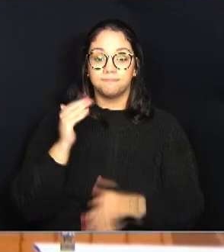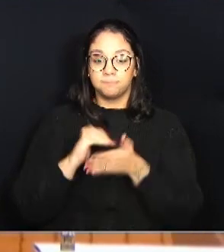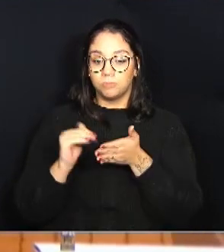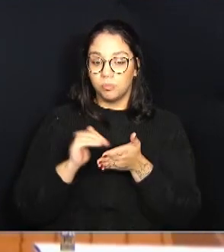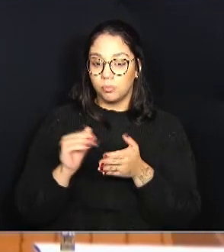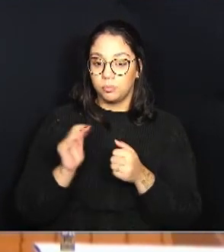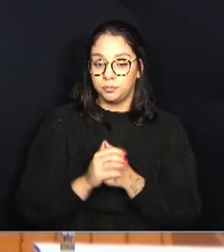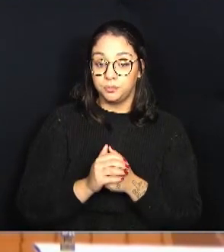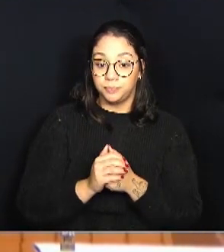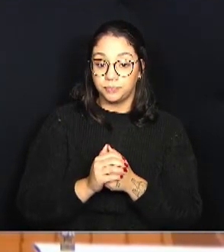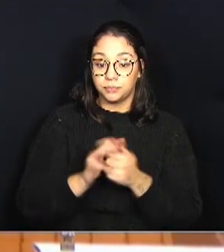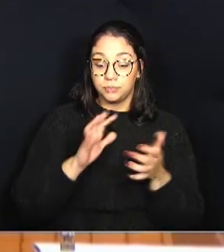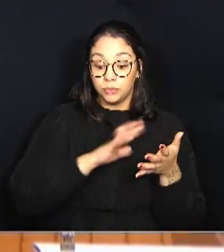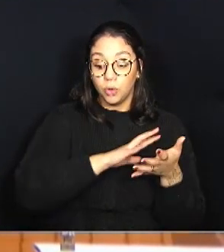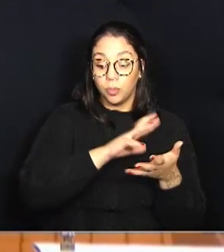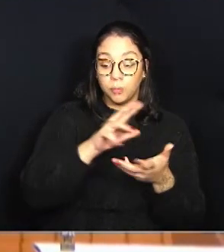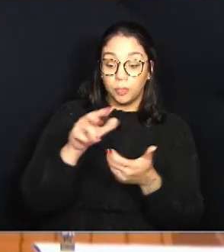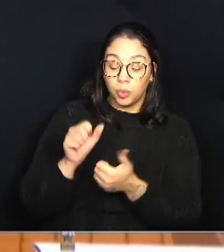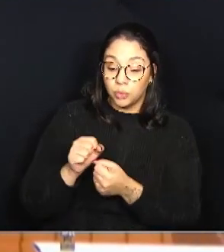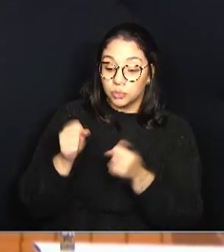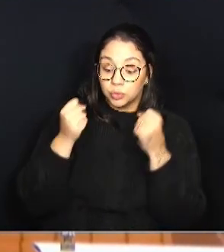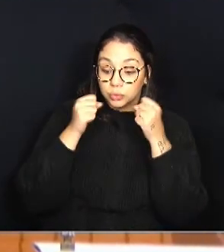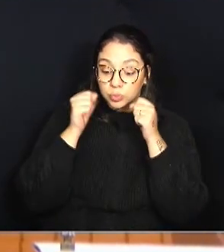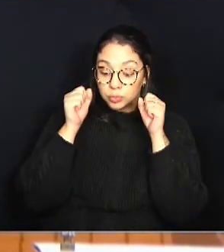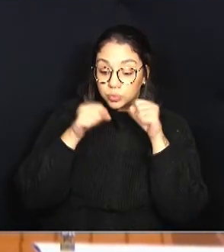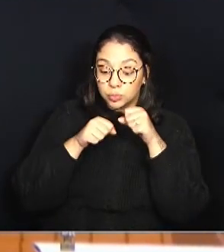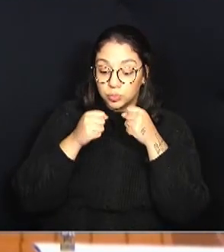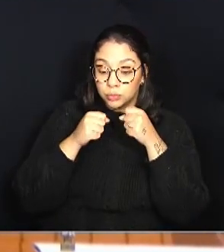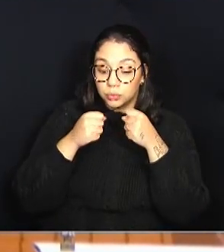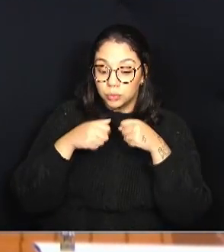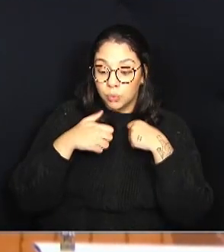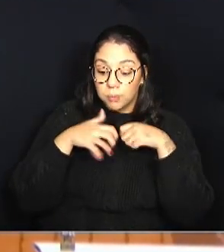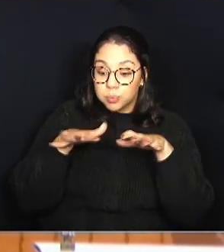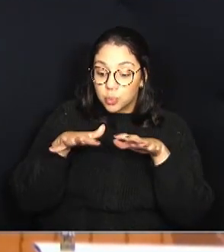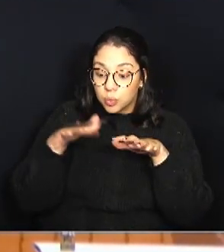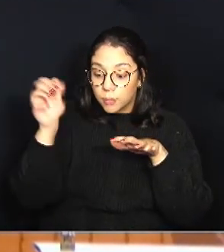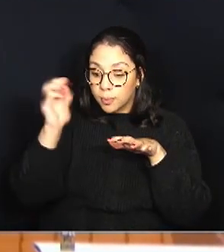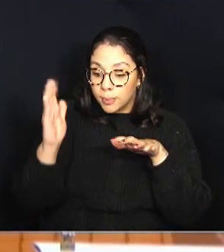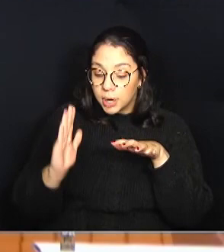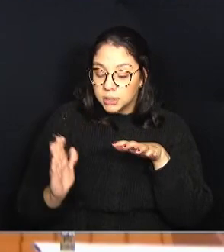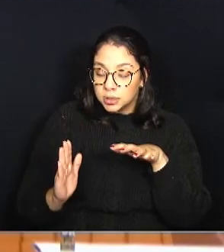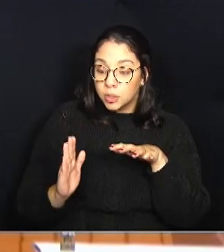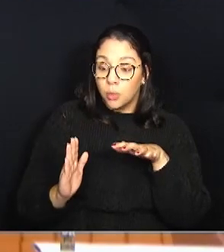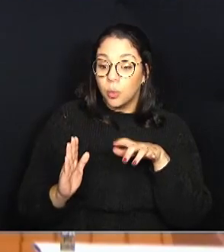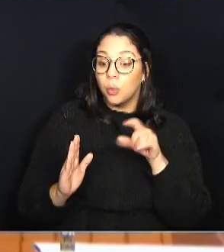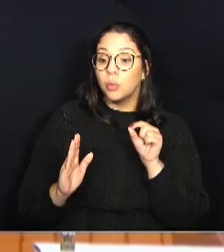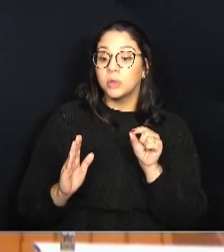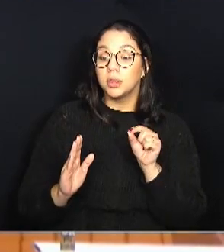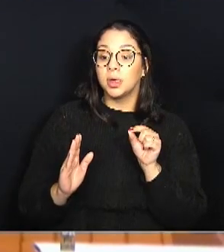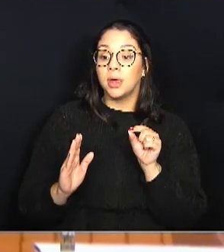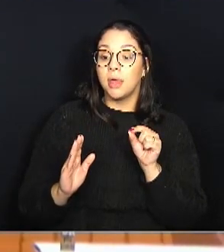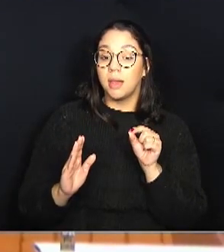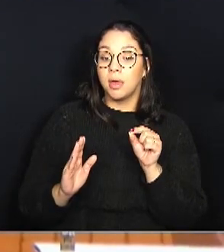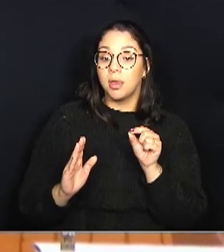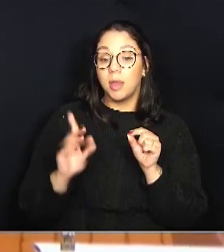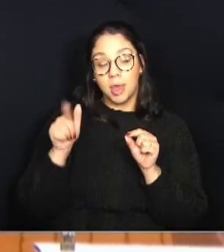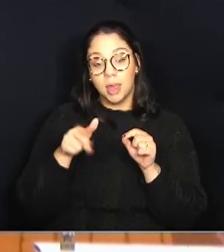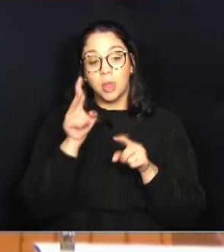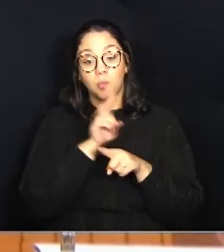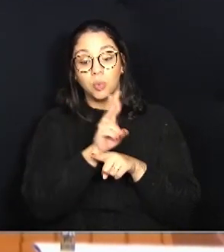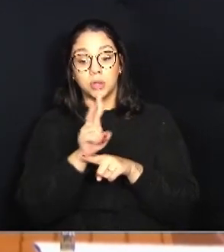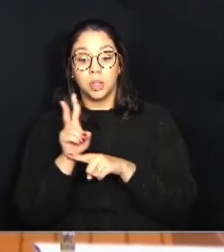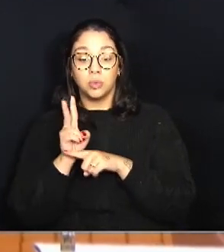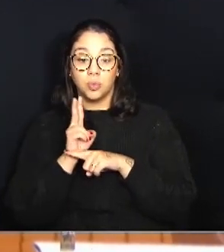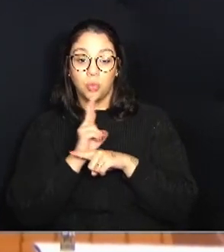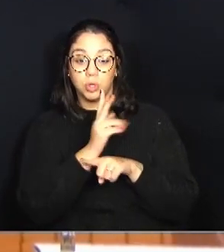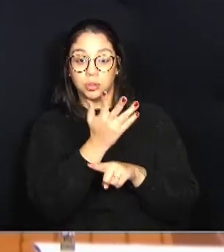olha para o Brasil e com um olhar de que nós sejamos cuidadores do meio